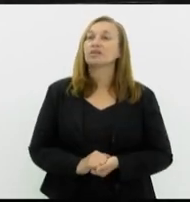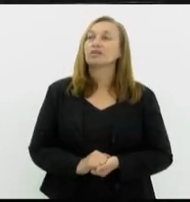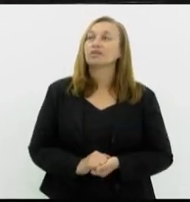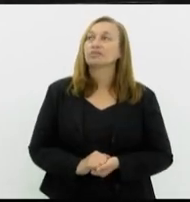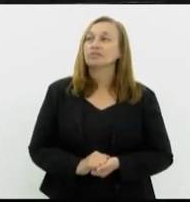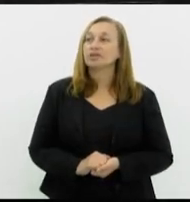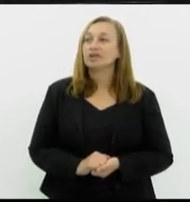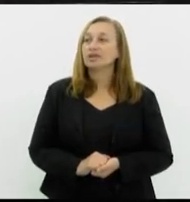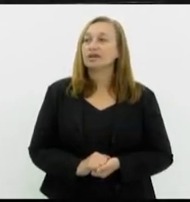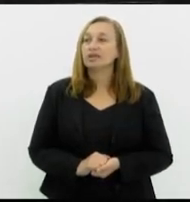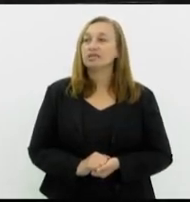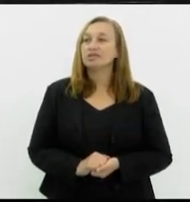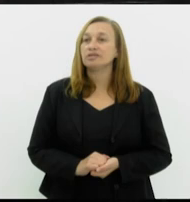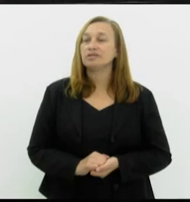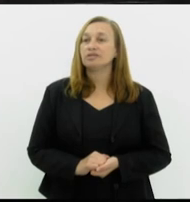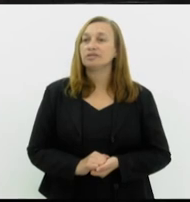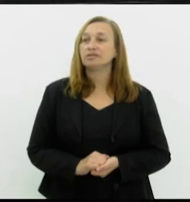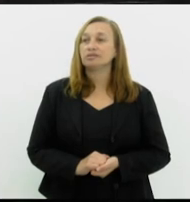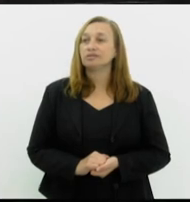Expediente inicial, professor Josemar.